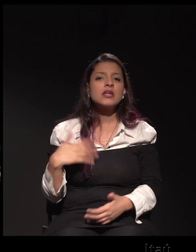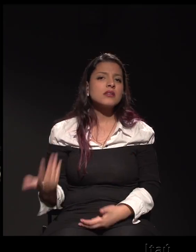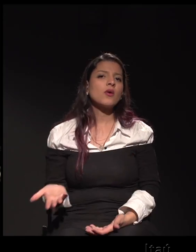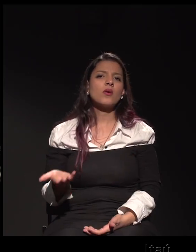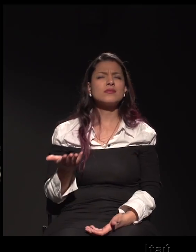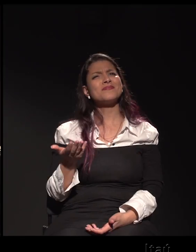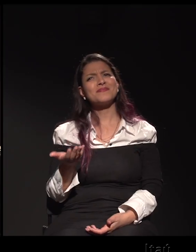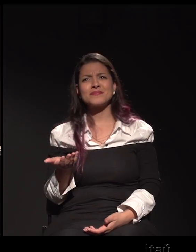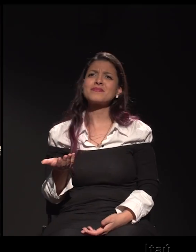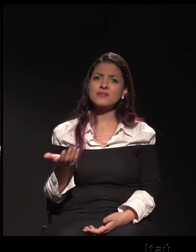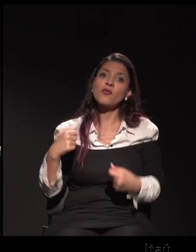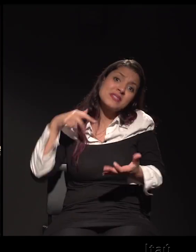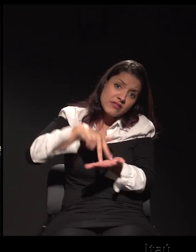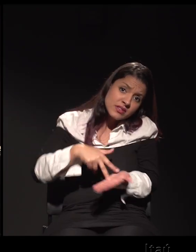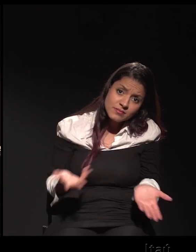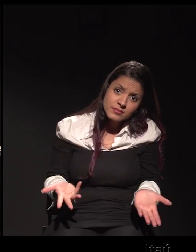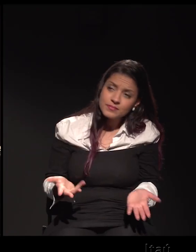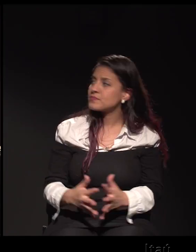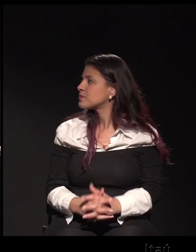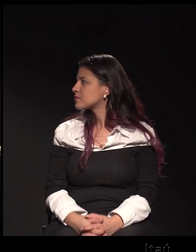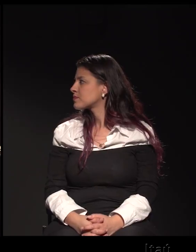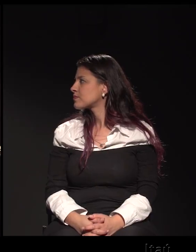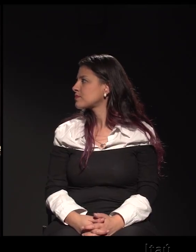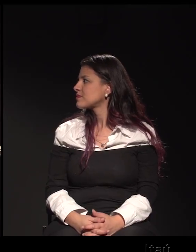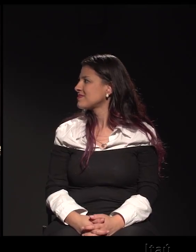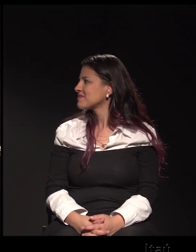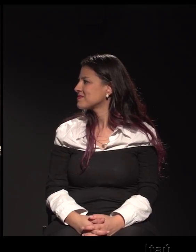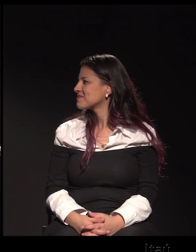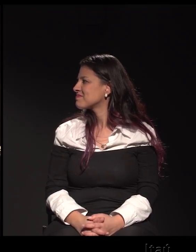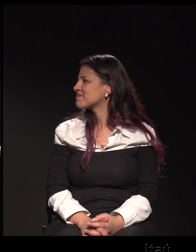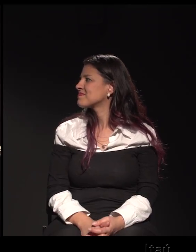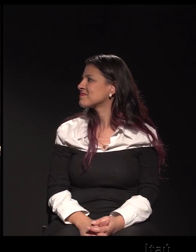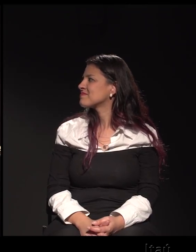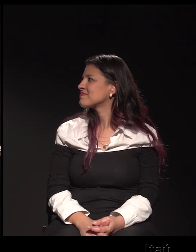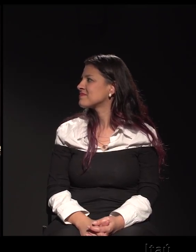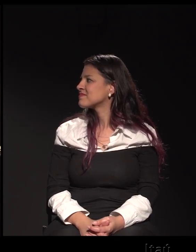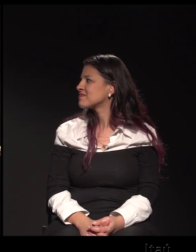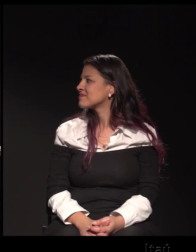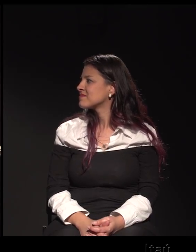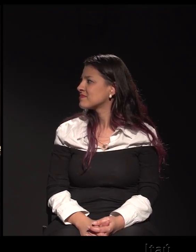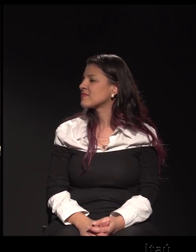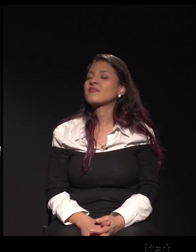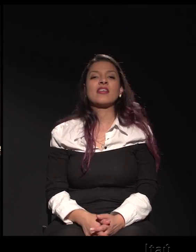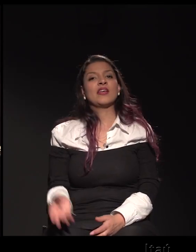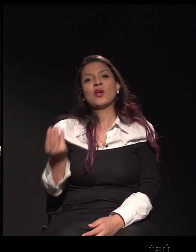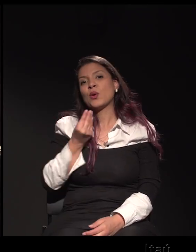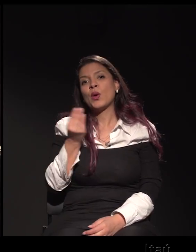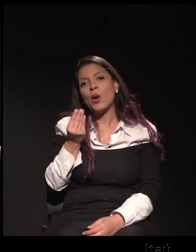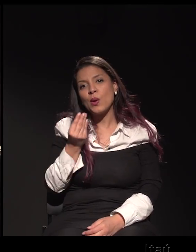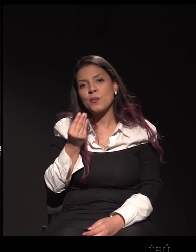aí eu comecei... Eu vou ter que levantar. Por favor. Aí como que a gente traz essa história